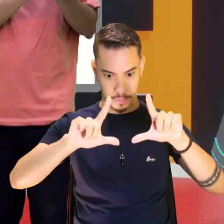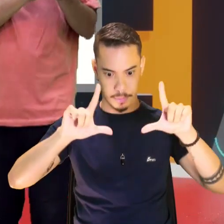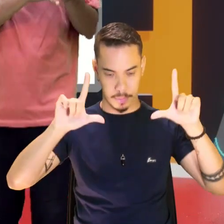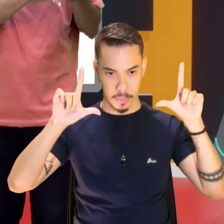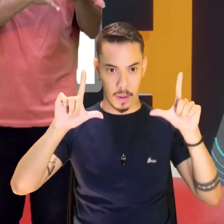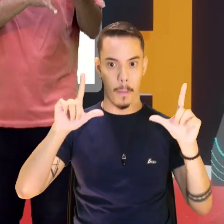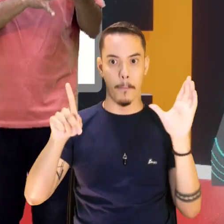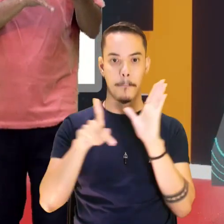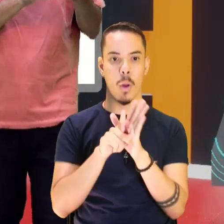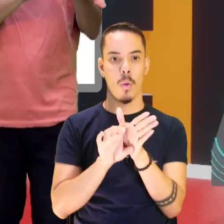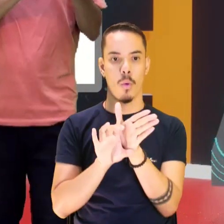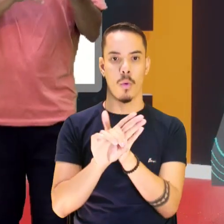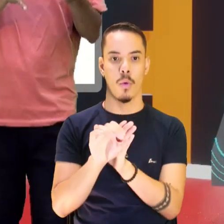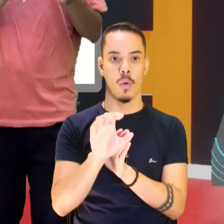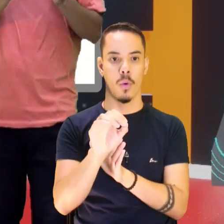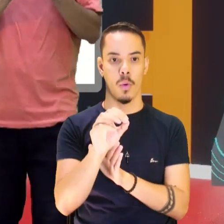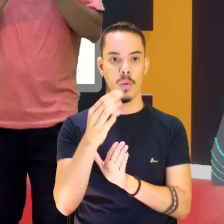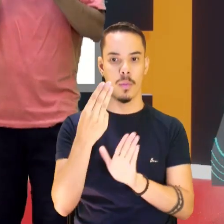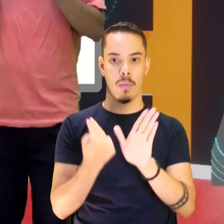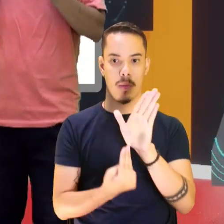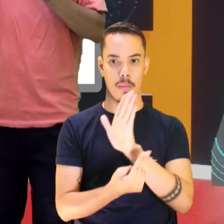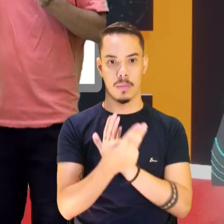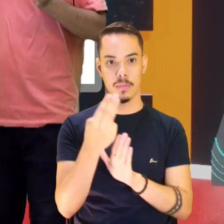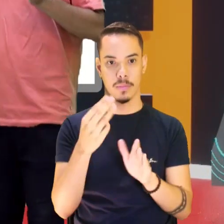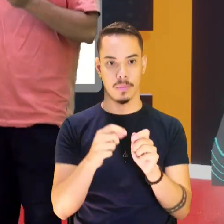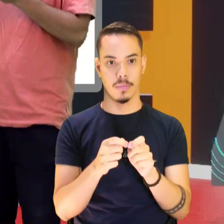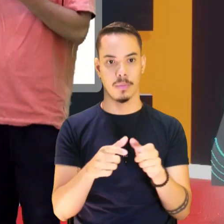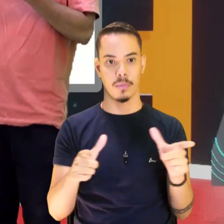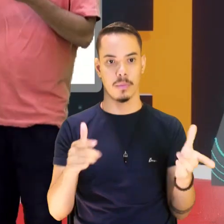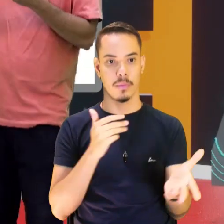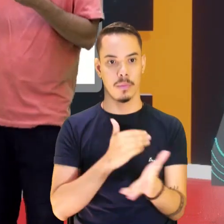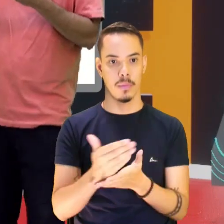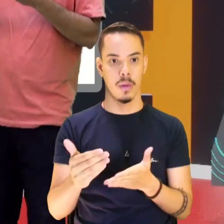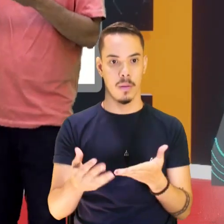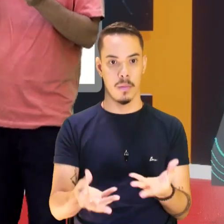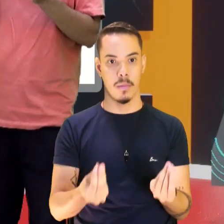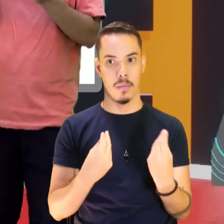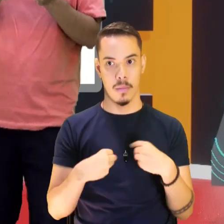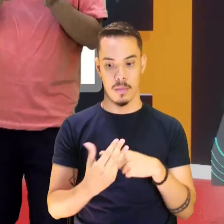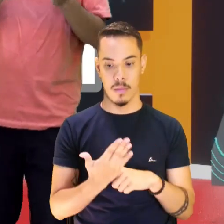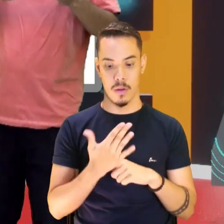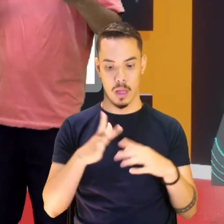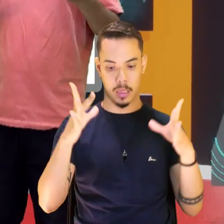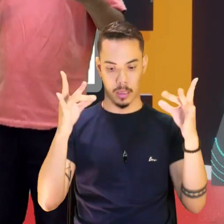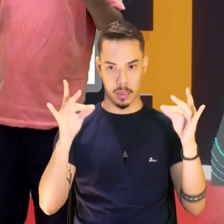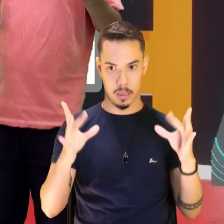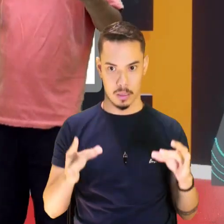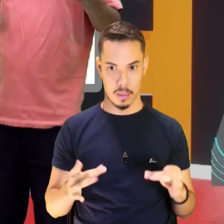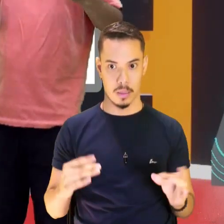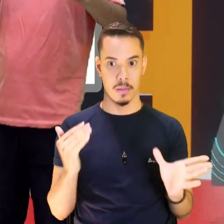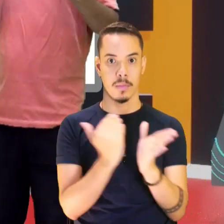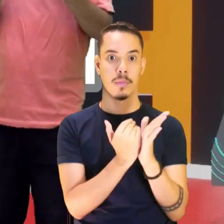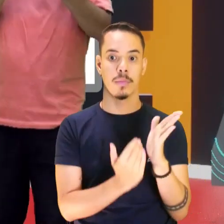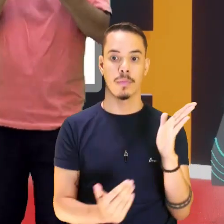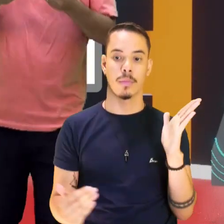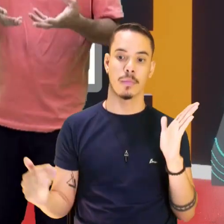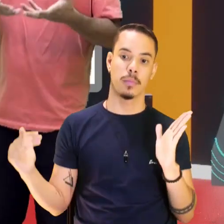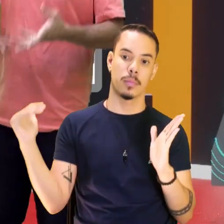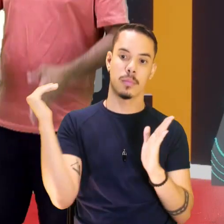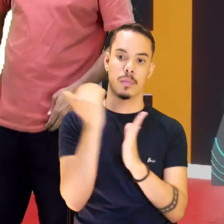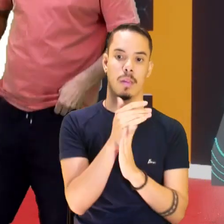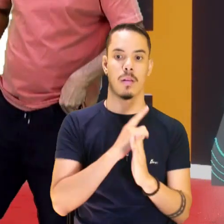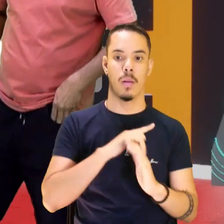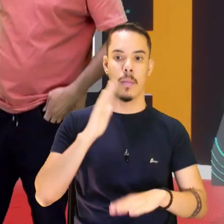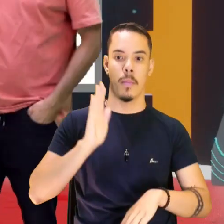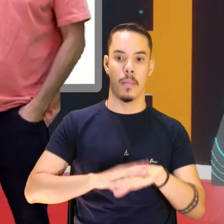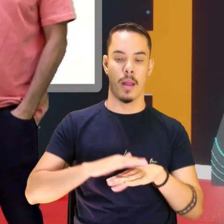Maps. Você expandiu o mapa. Quando você expande, ele começa a representar detalhes. Isso quer dizer, eu vou aumentando a minha escala, eu vou ter mais detalhes